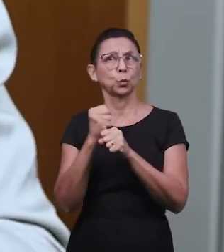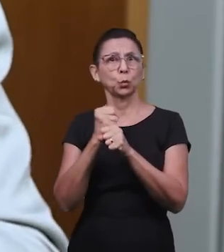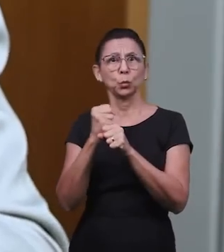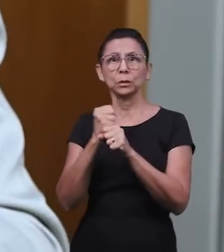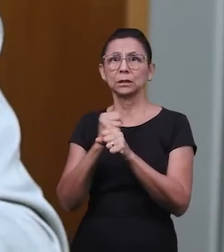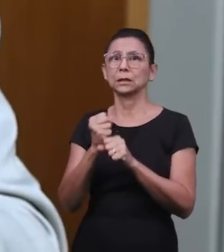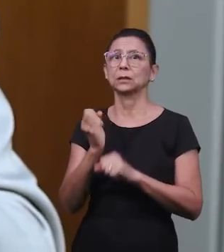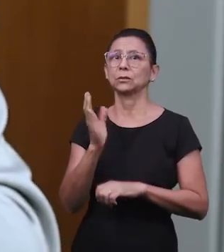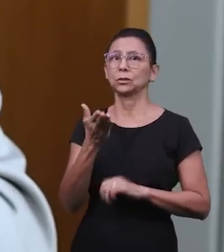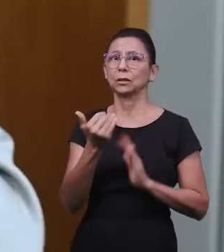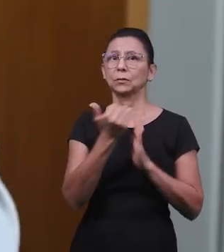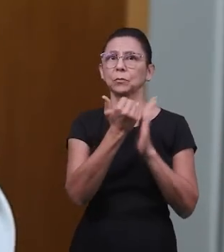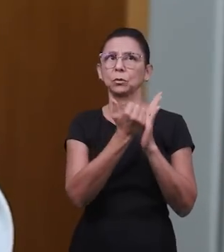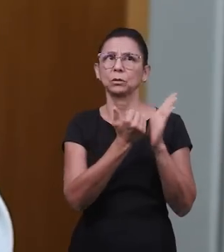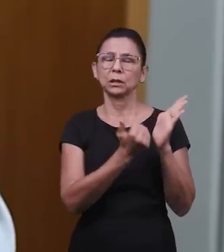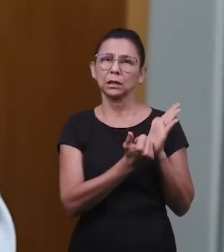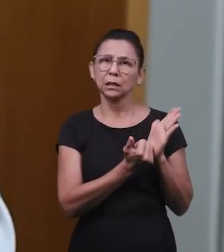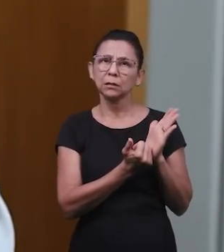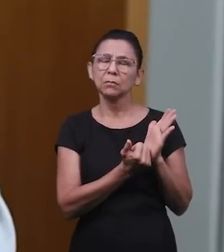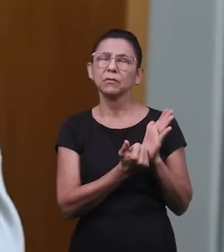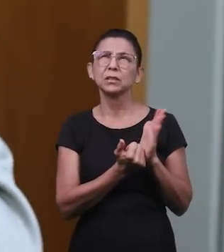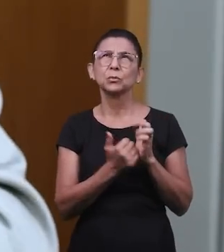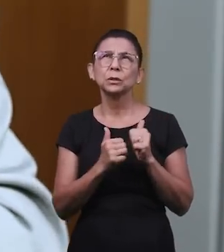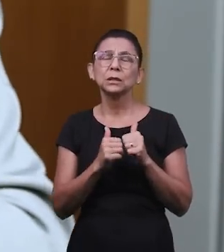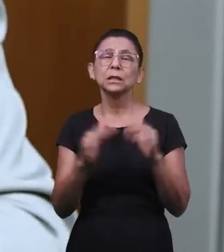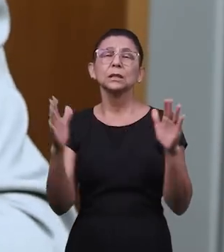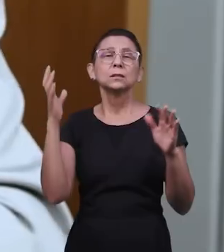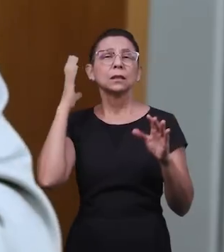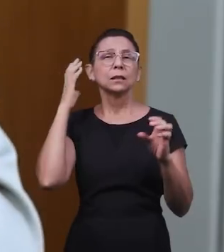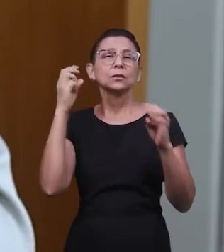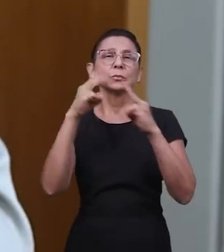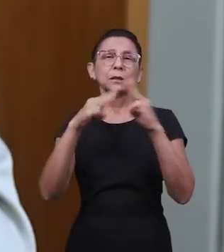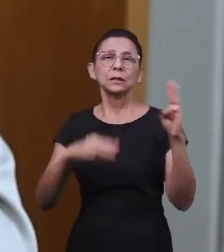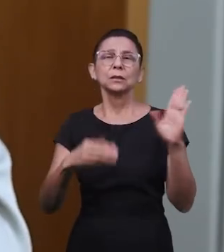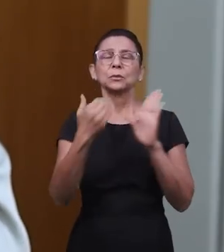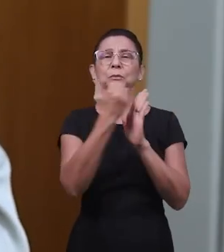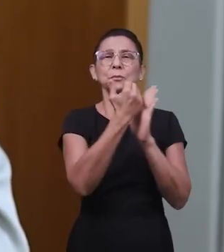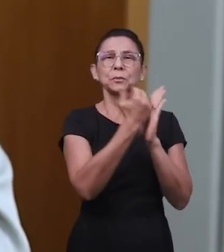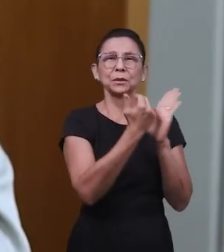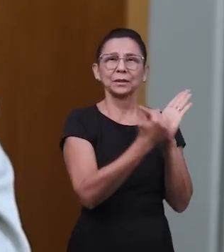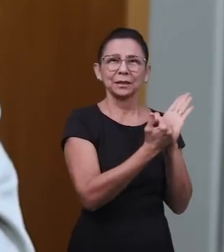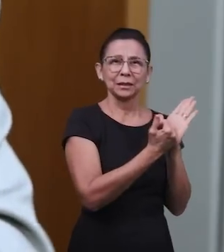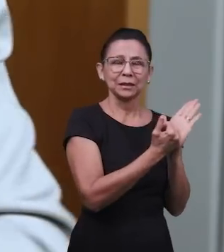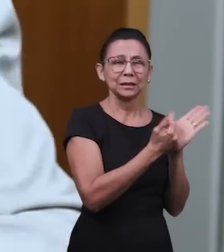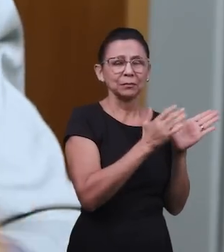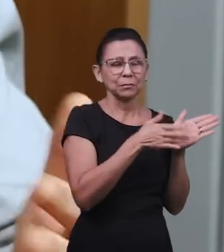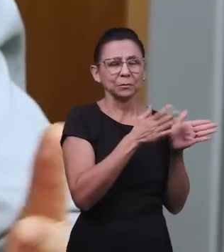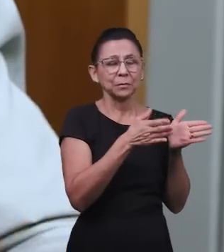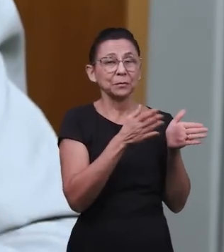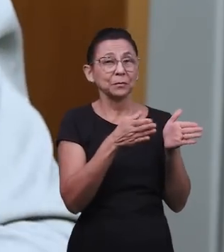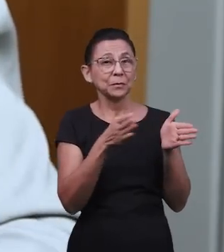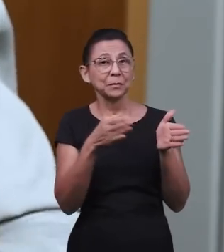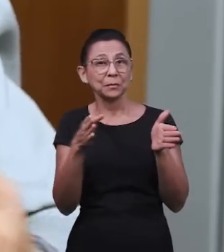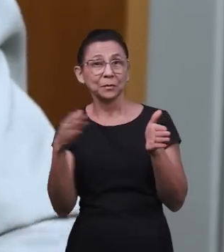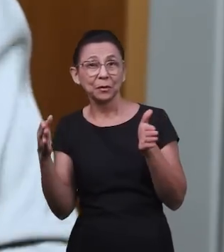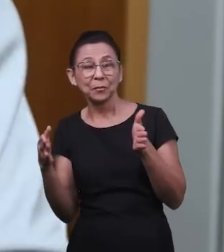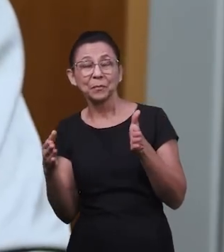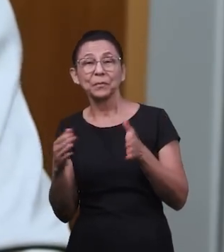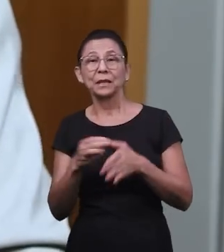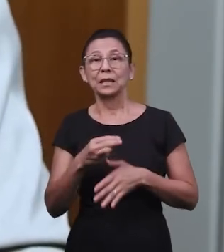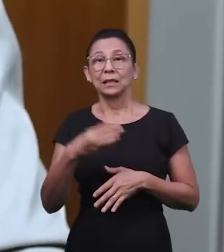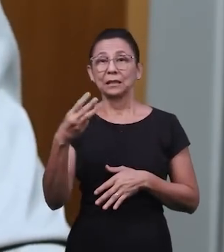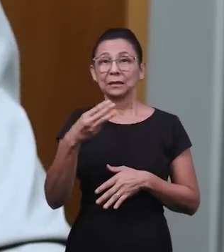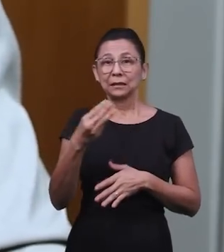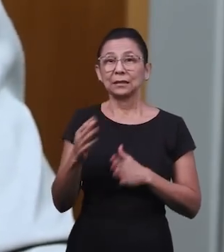aliás, o Conversas ele vem desde o início da Rádio Manaim, mas nós já estamos indo numa sequência nessa terceira